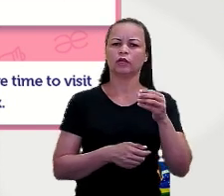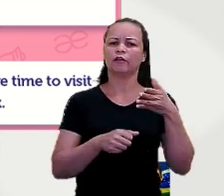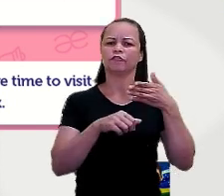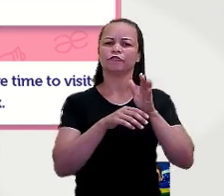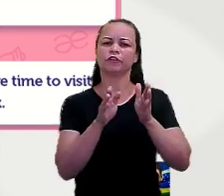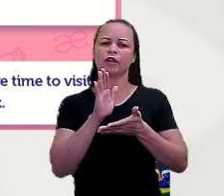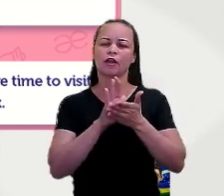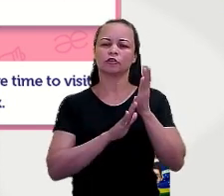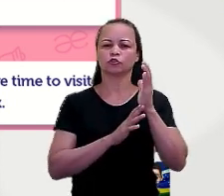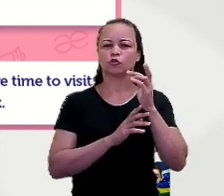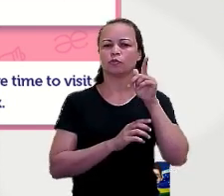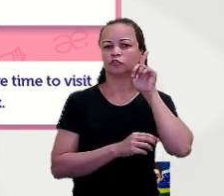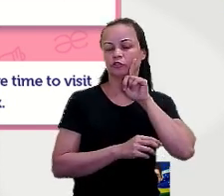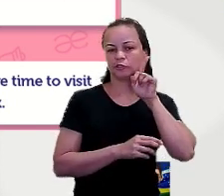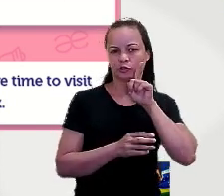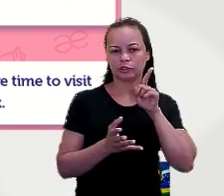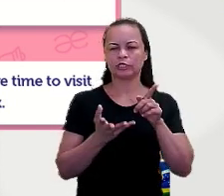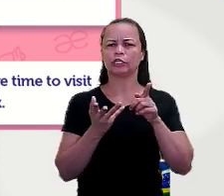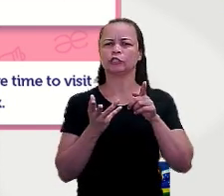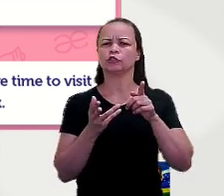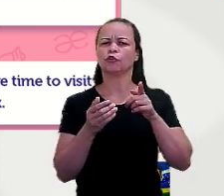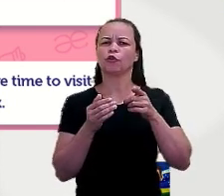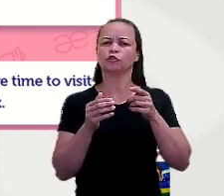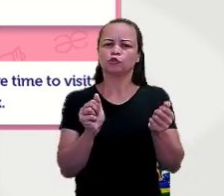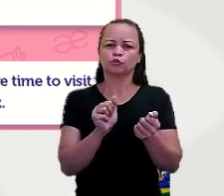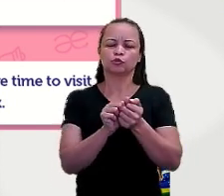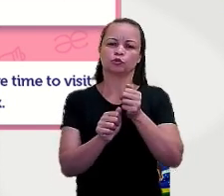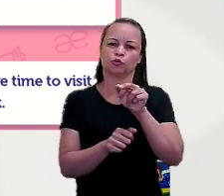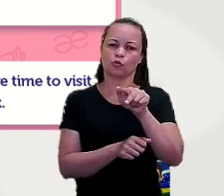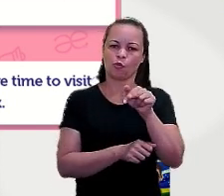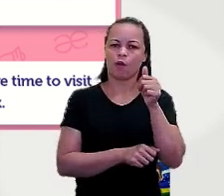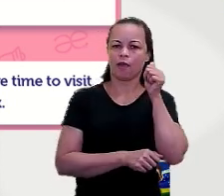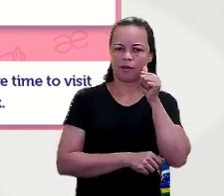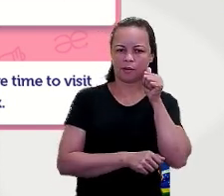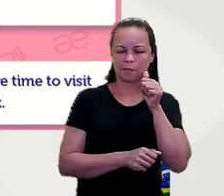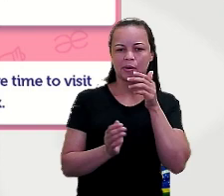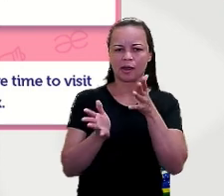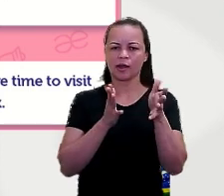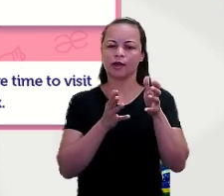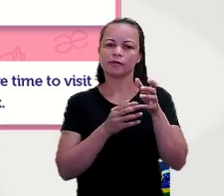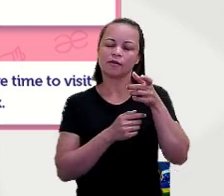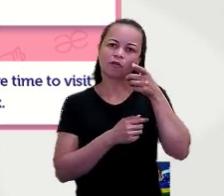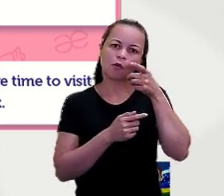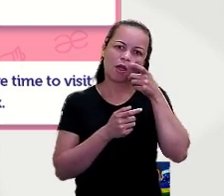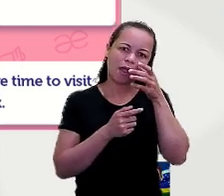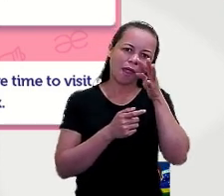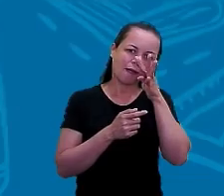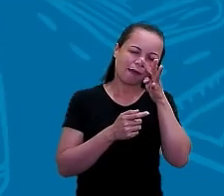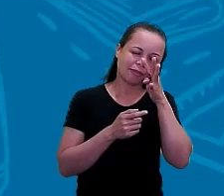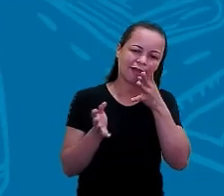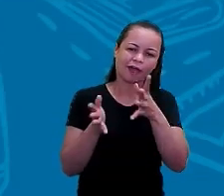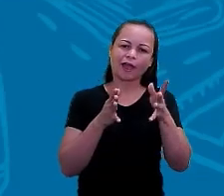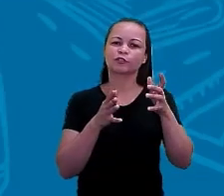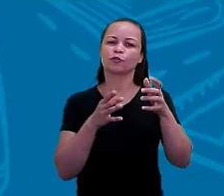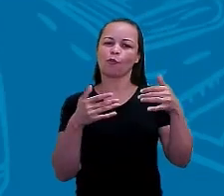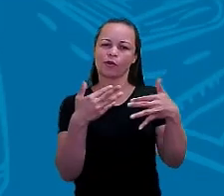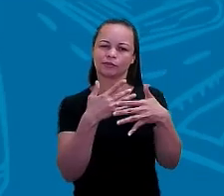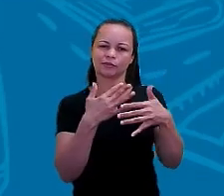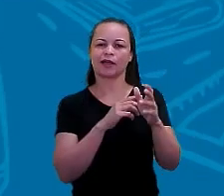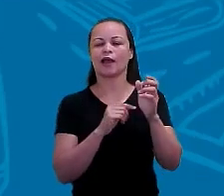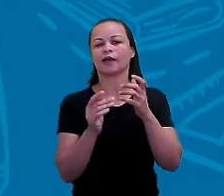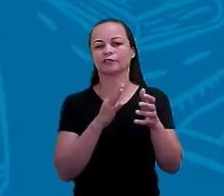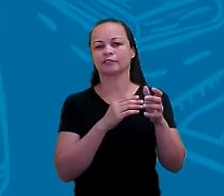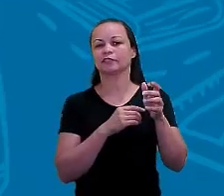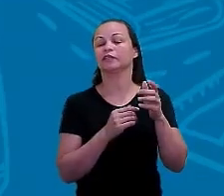muita coisa, ele foi pela primeira vez a Nova York, ele ficou encantado com Nova York, ele falou que é muito interessante, que visitou o